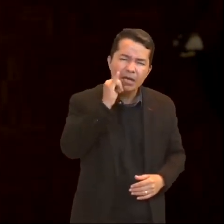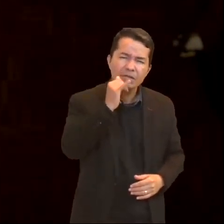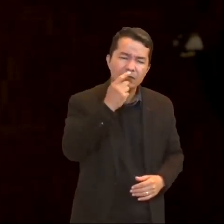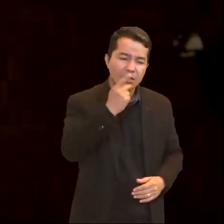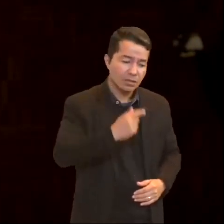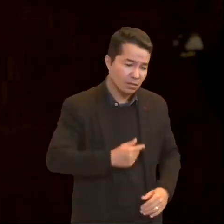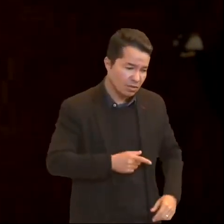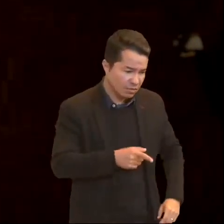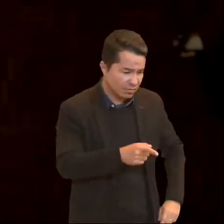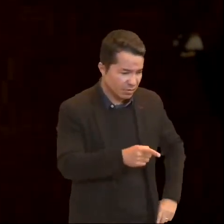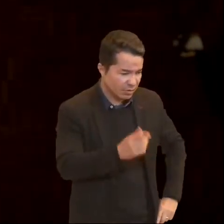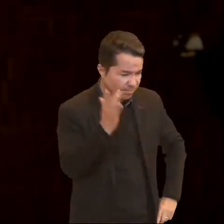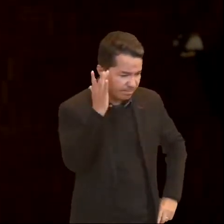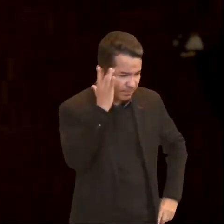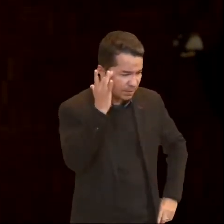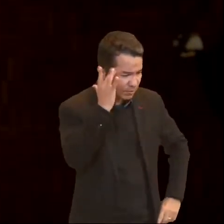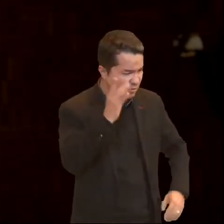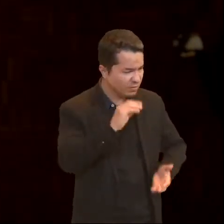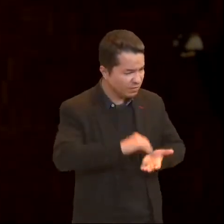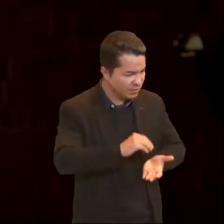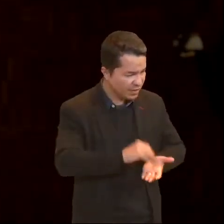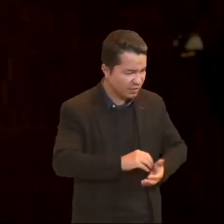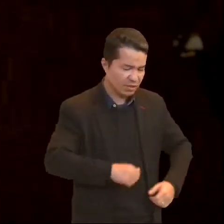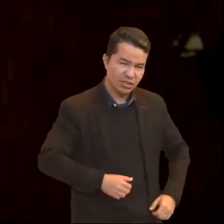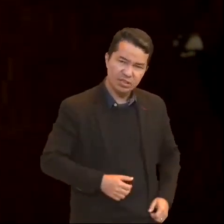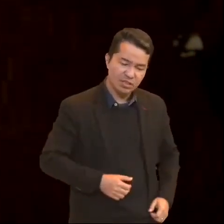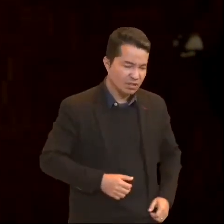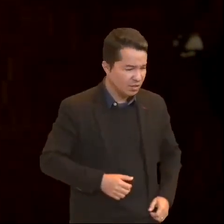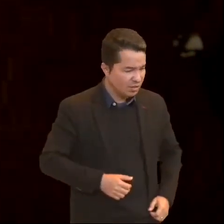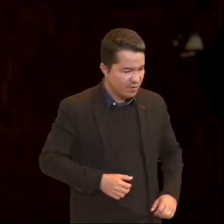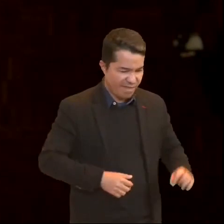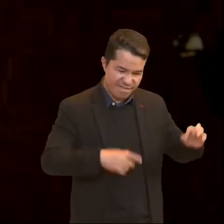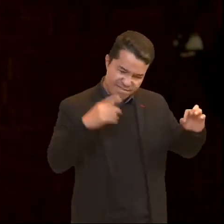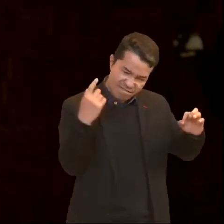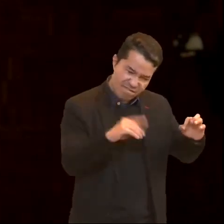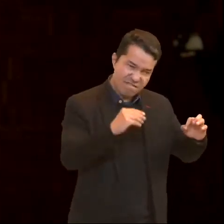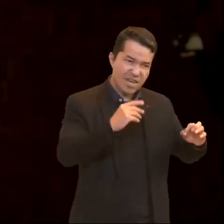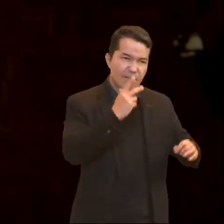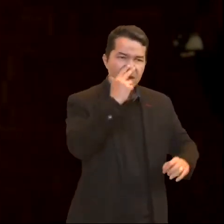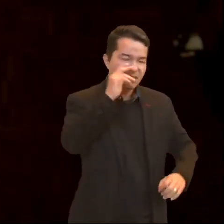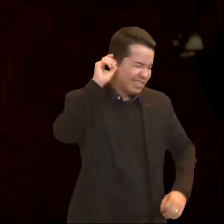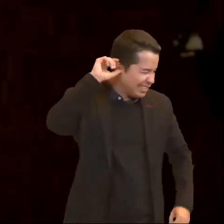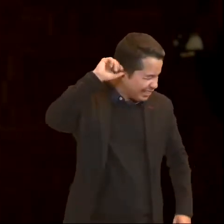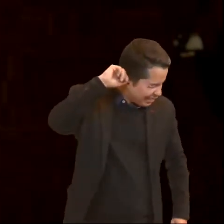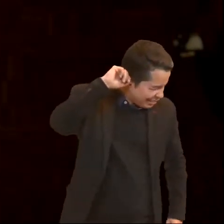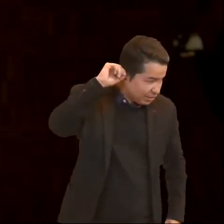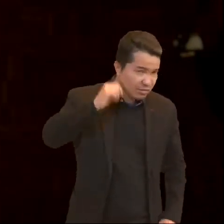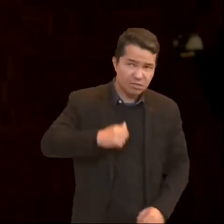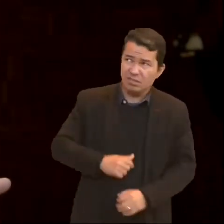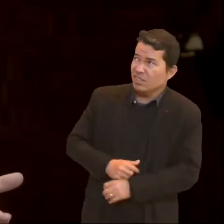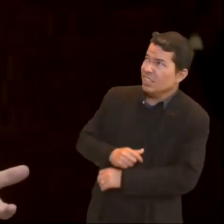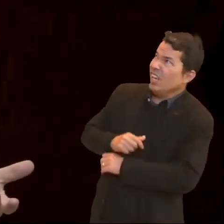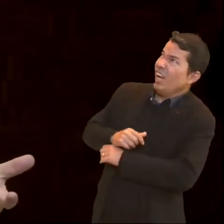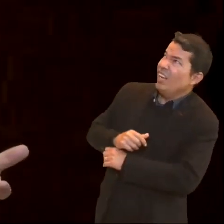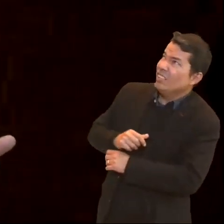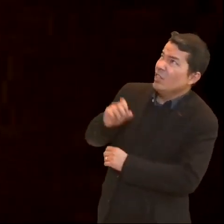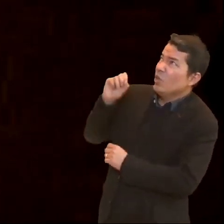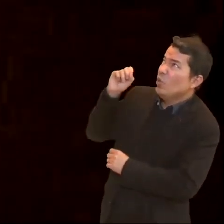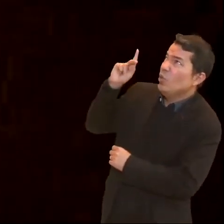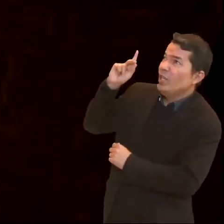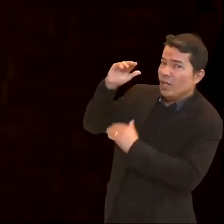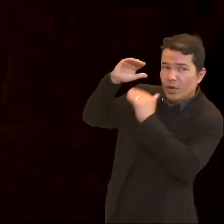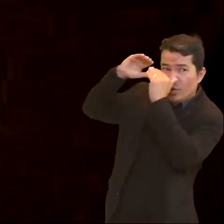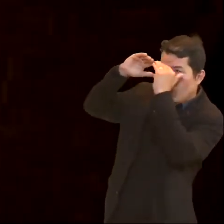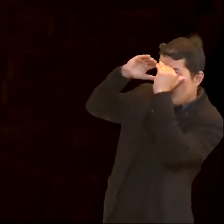novo. E aí você volta tudo de novo e começa outra vez. E o Senhor diz: filho, vê se agora aprende